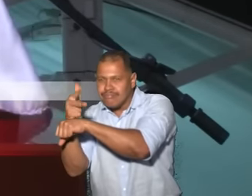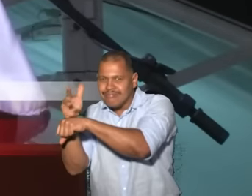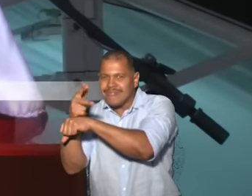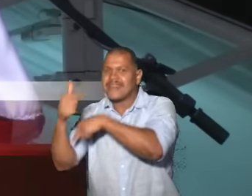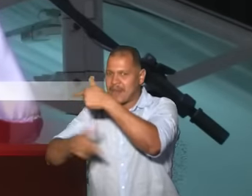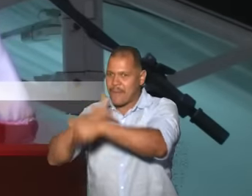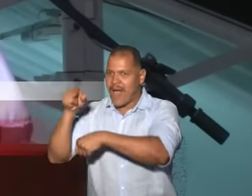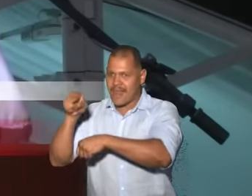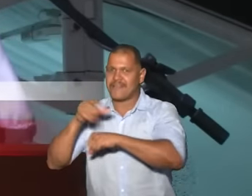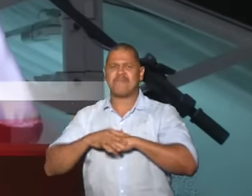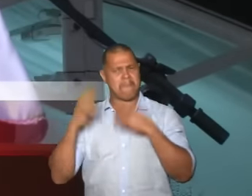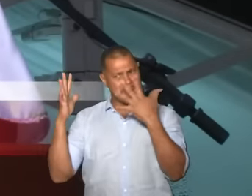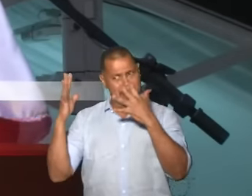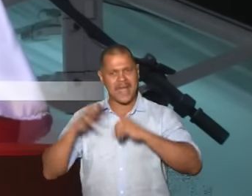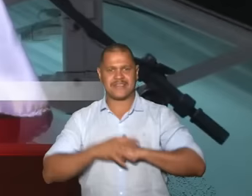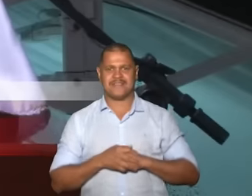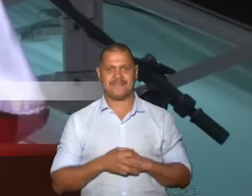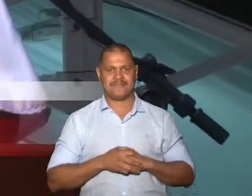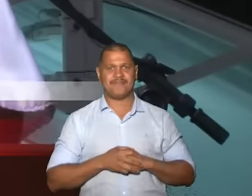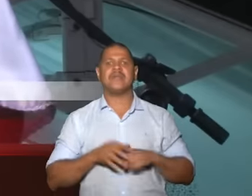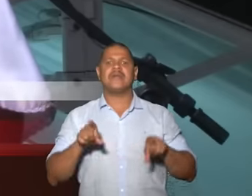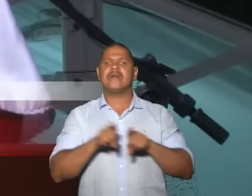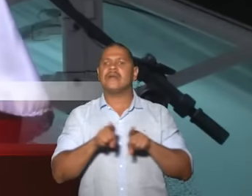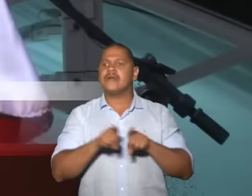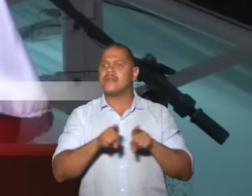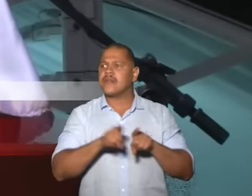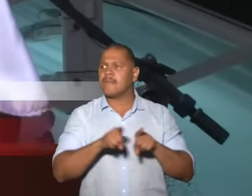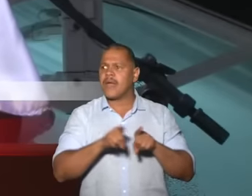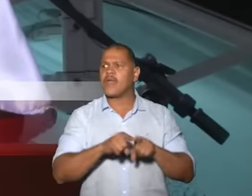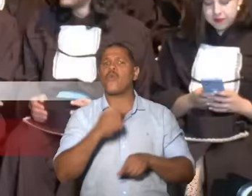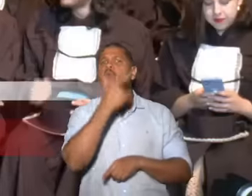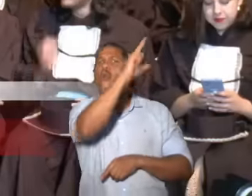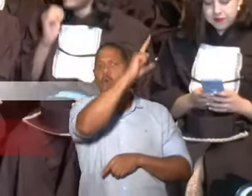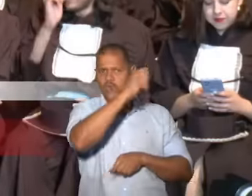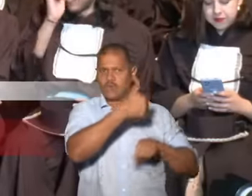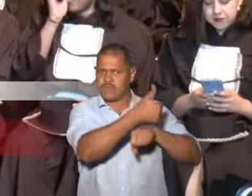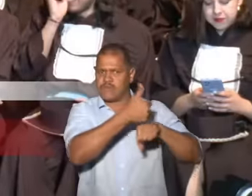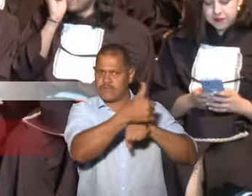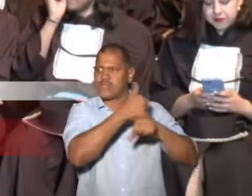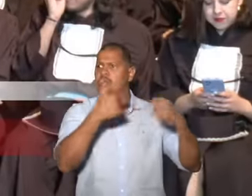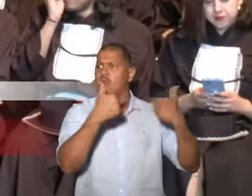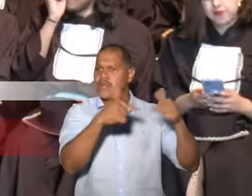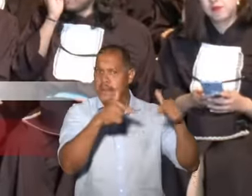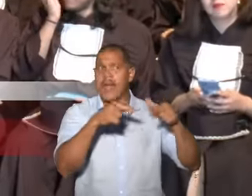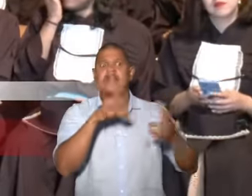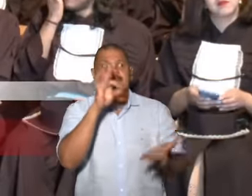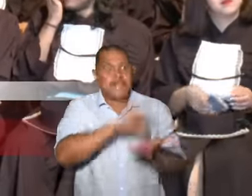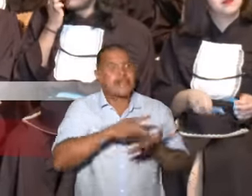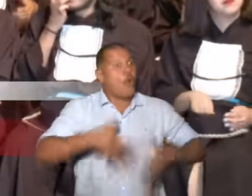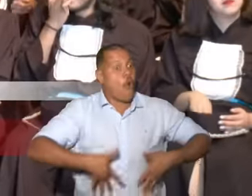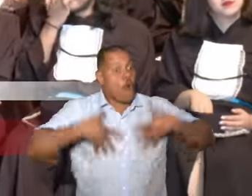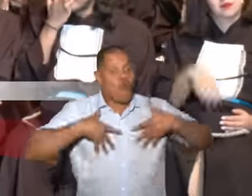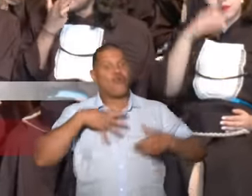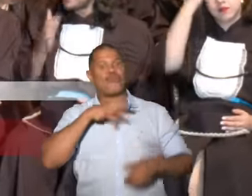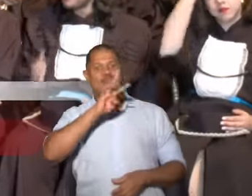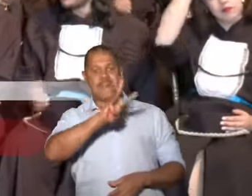A senhor Valdir Lopes Fialho, nosso técnico do Centro de Ciências Humanas, Letras e Artes. Orgulho também, senhor